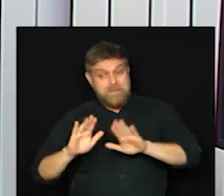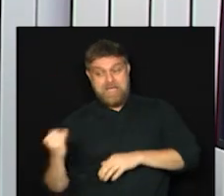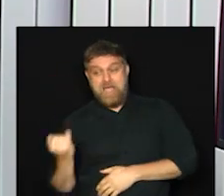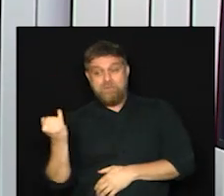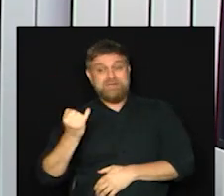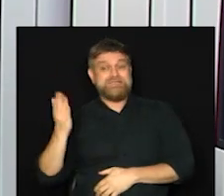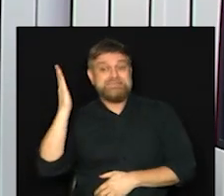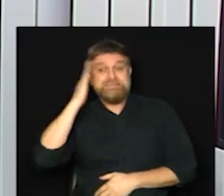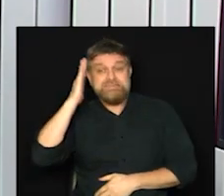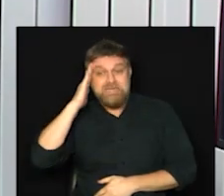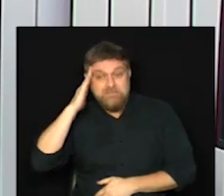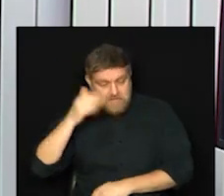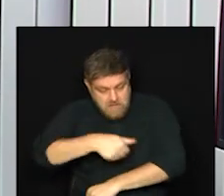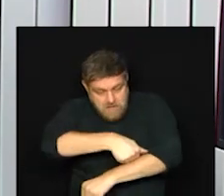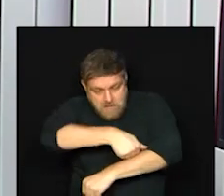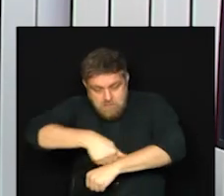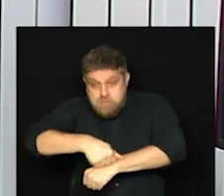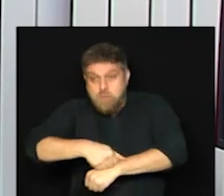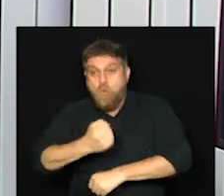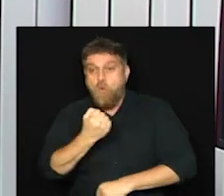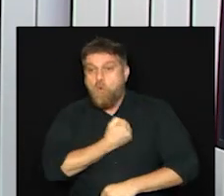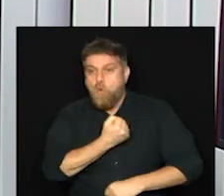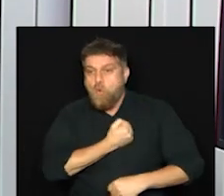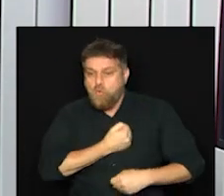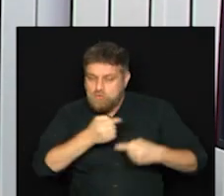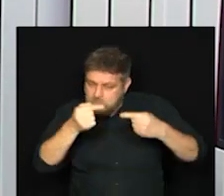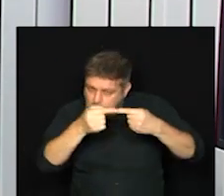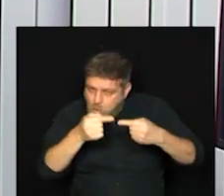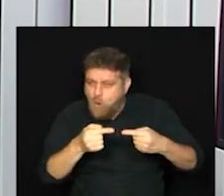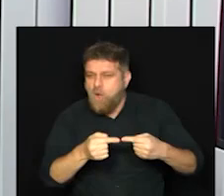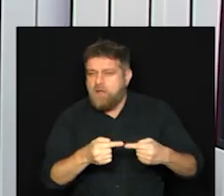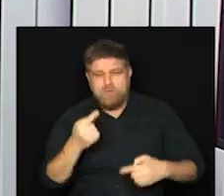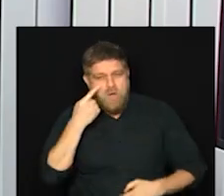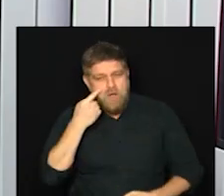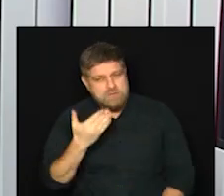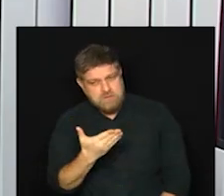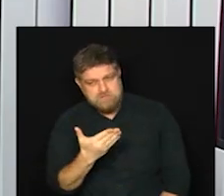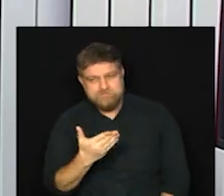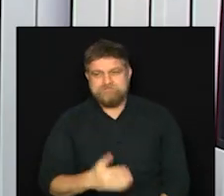você utilizar o fator e o tipo correto. Olha só.